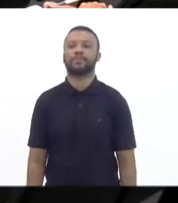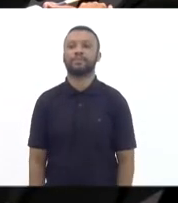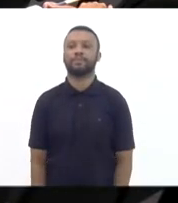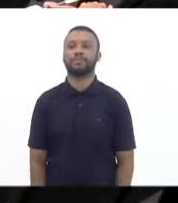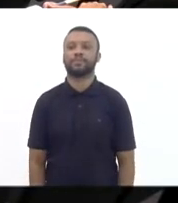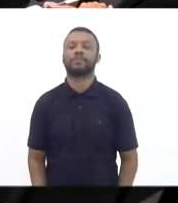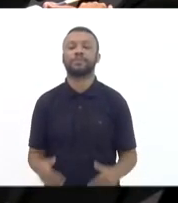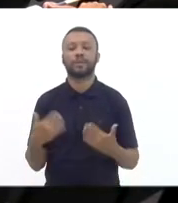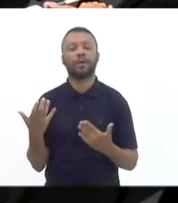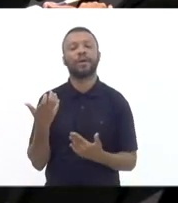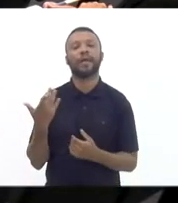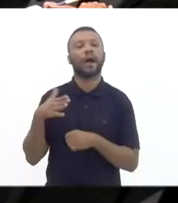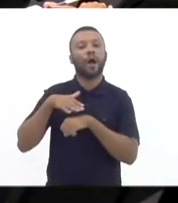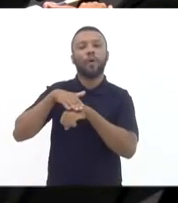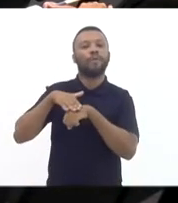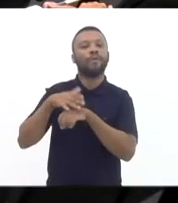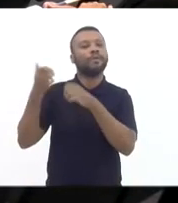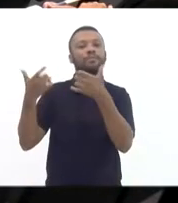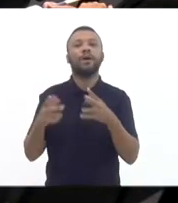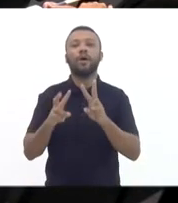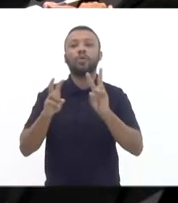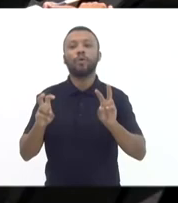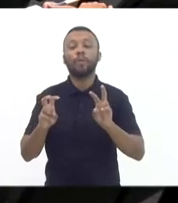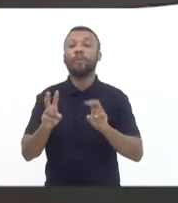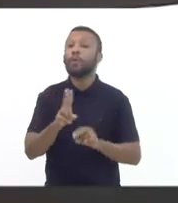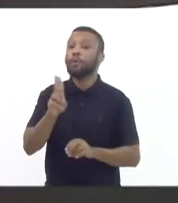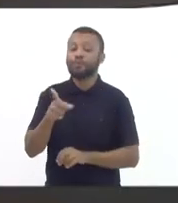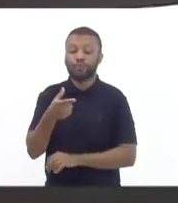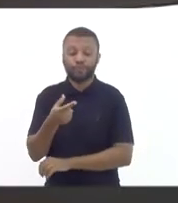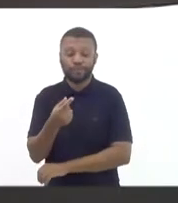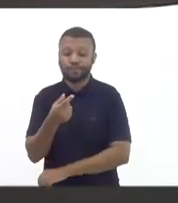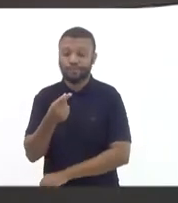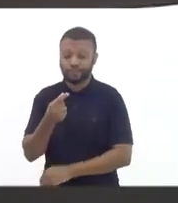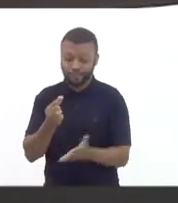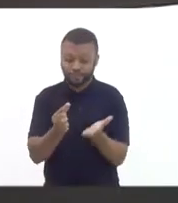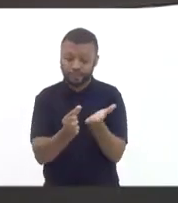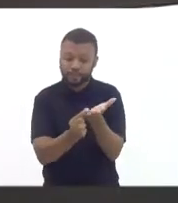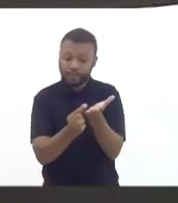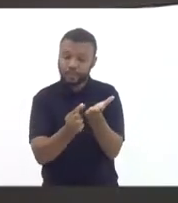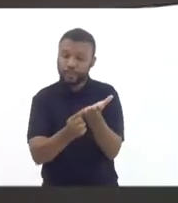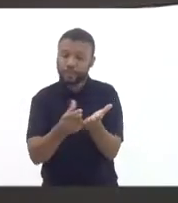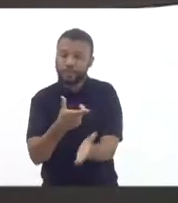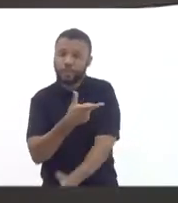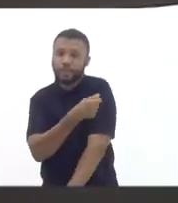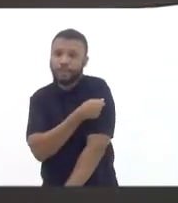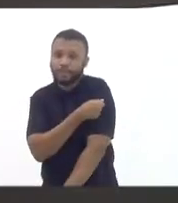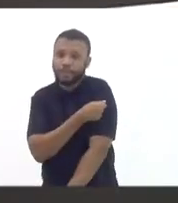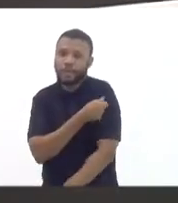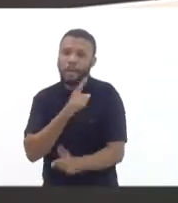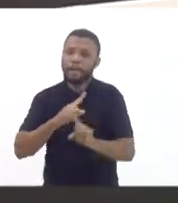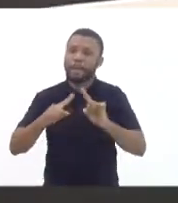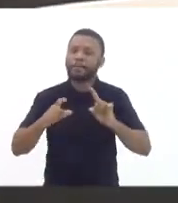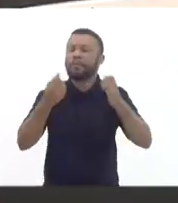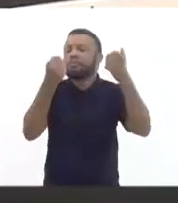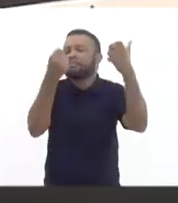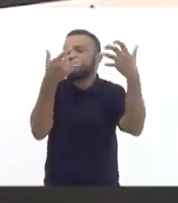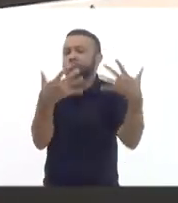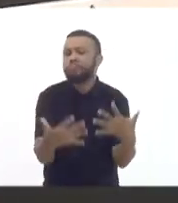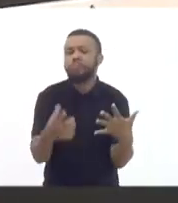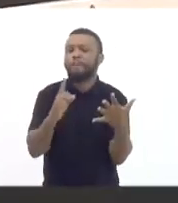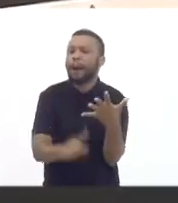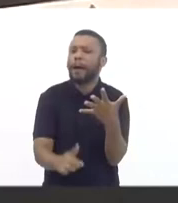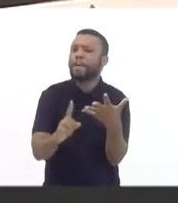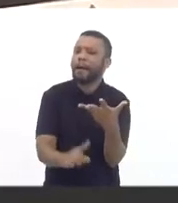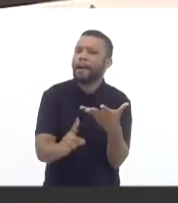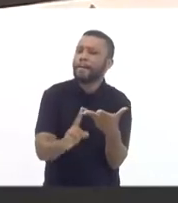eu ia conversar a respeito sobre os microchips em si. Mas já foi falado tanta coisa de microchips, já existem tantas